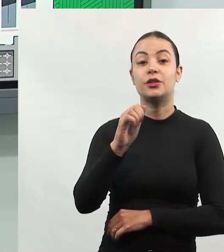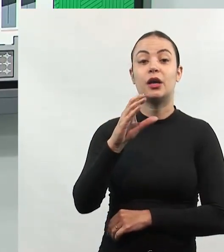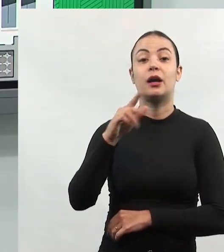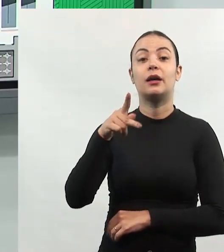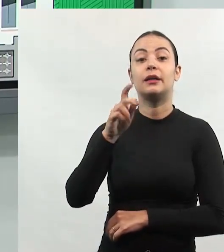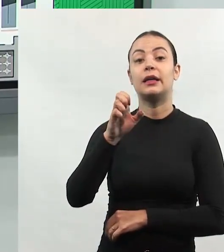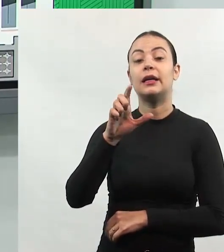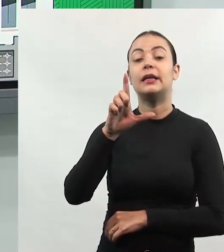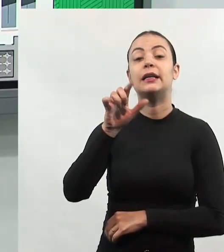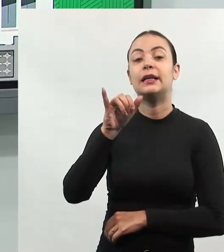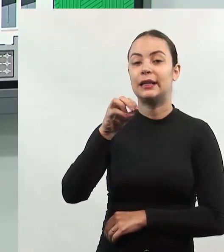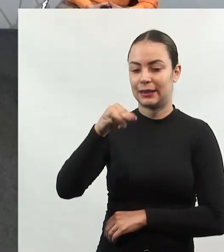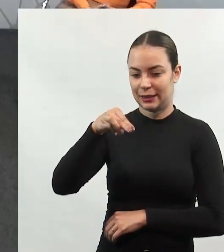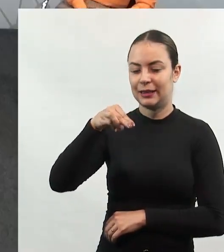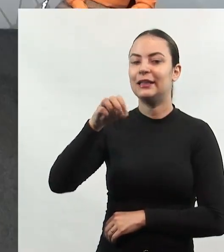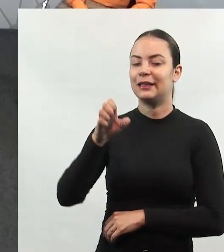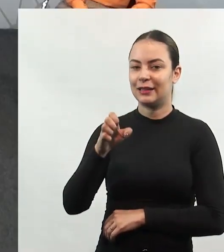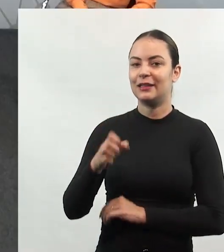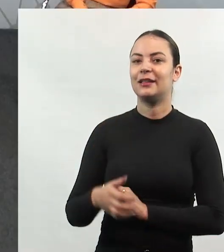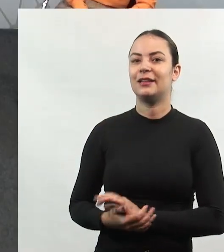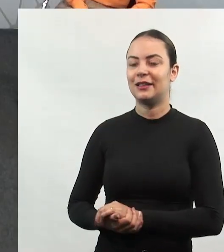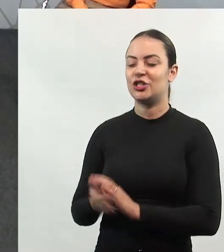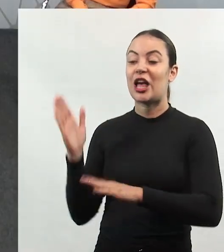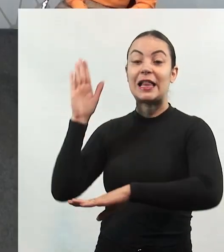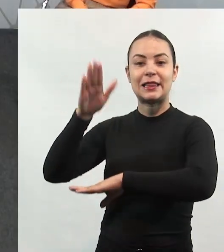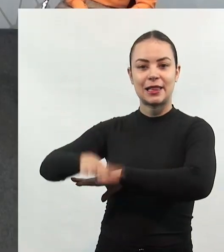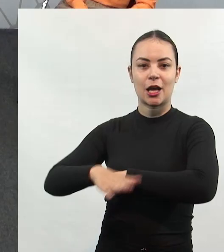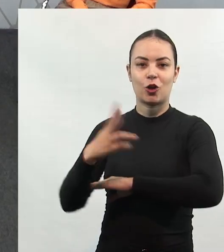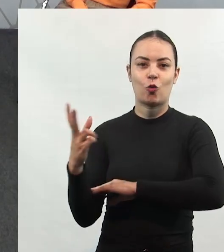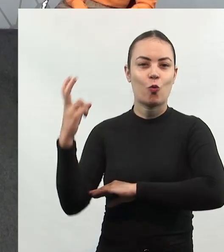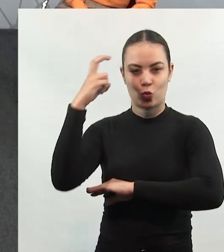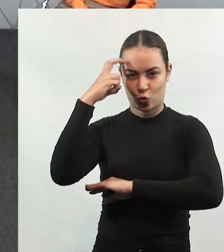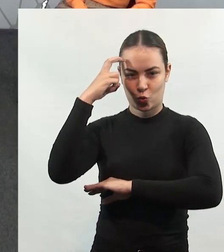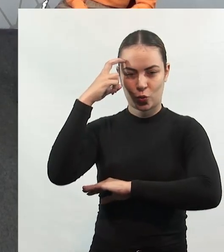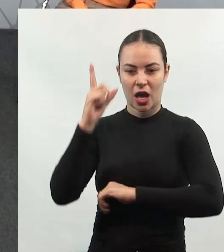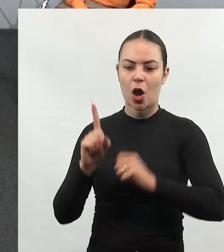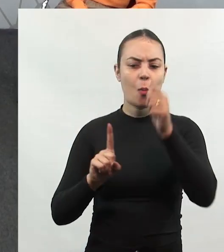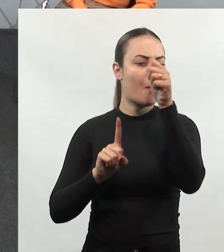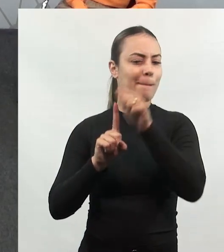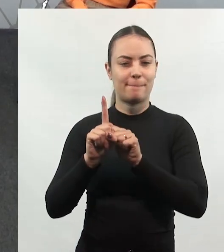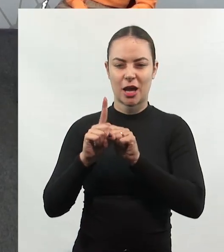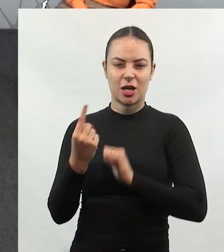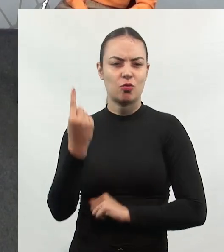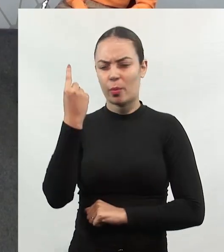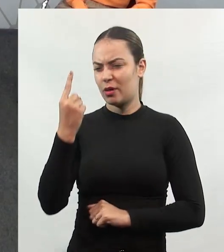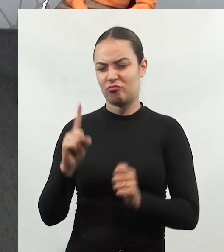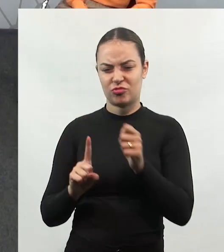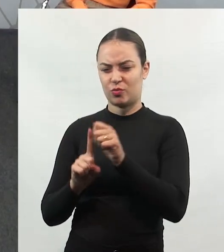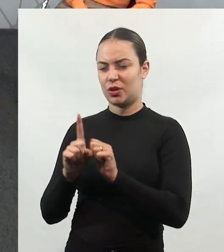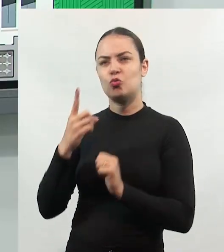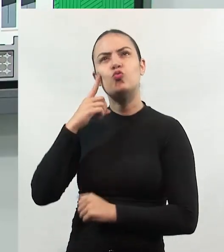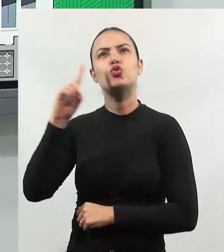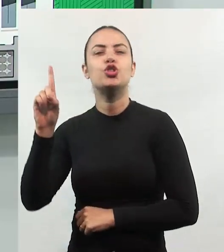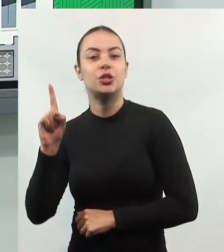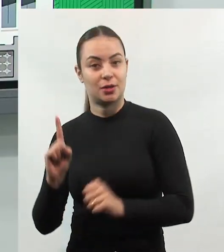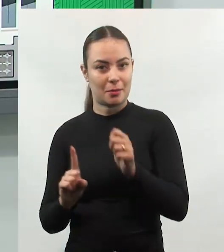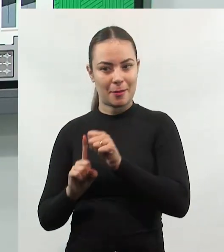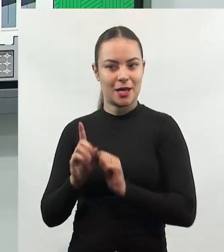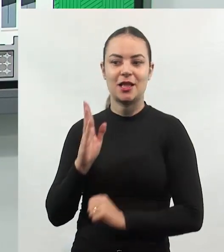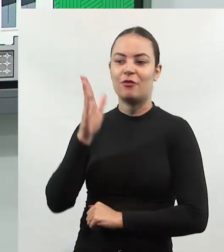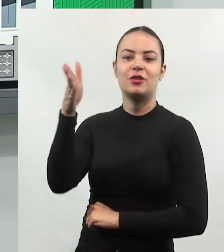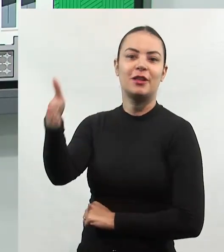Carmela Dutra é uma escola muito rica, né? Então, assim, de produzir mesmo cultura, de fazer com que os